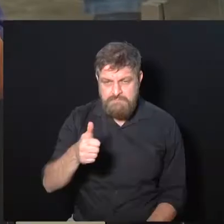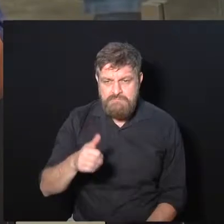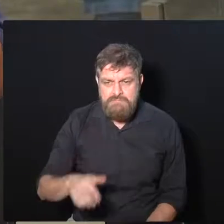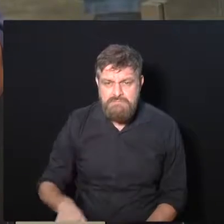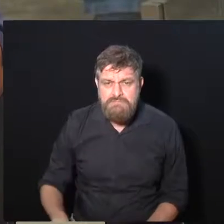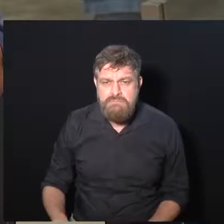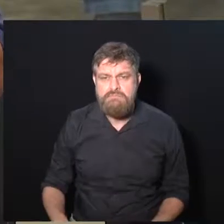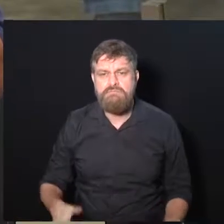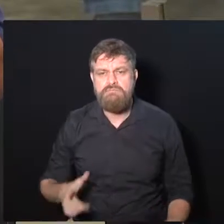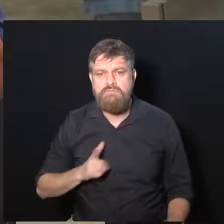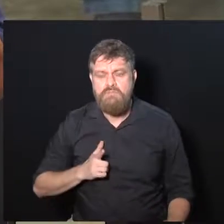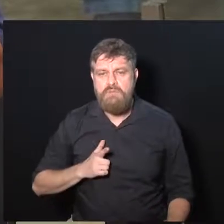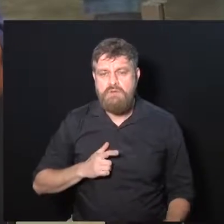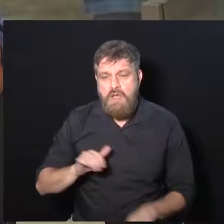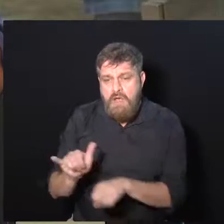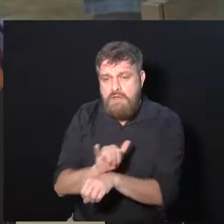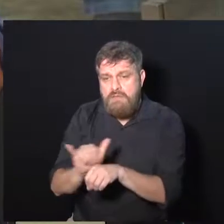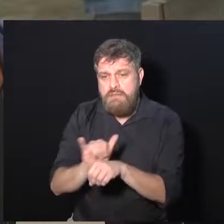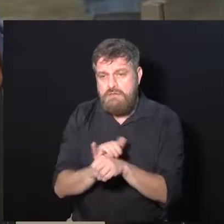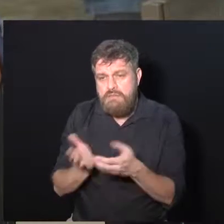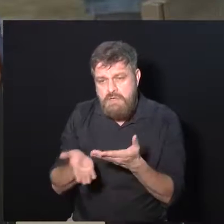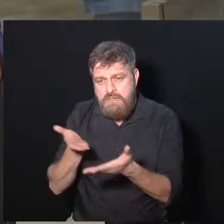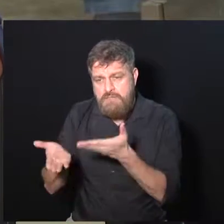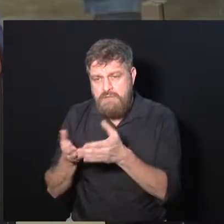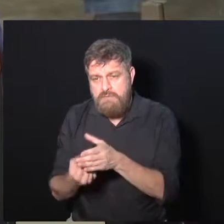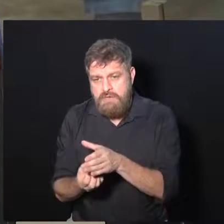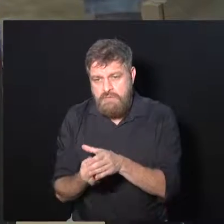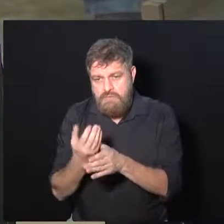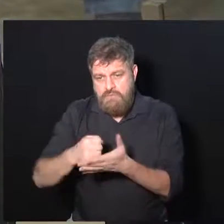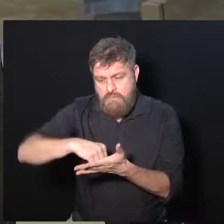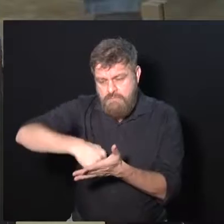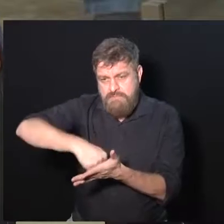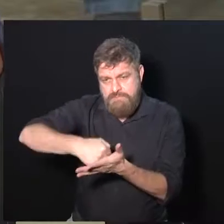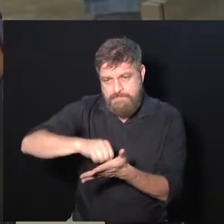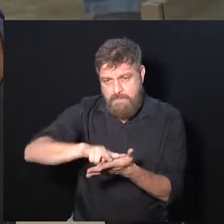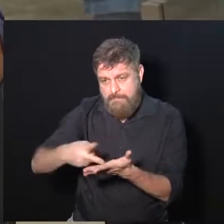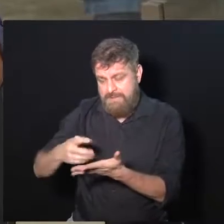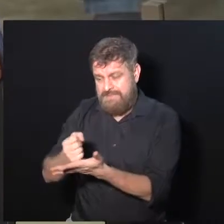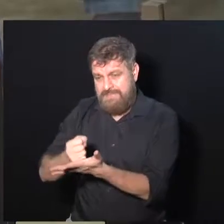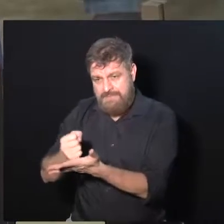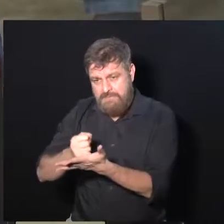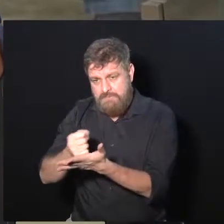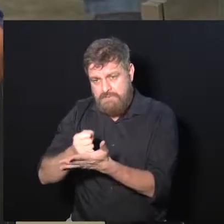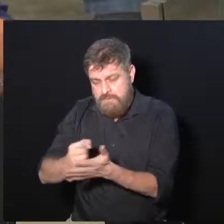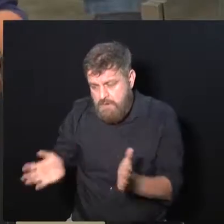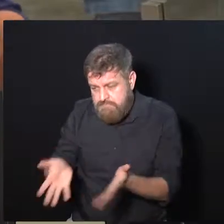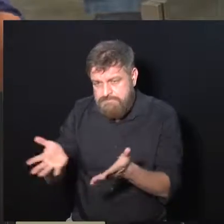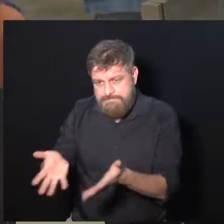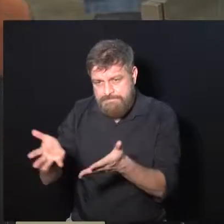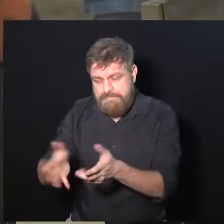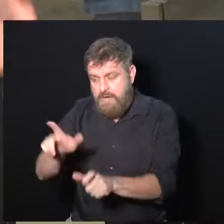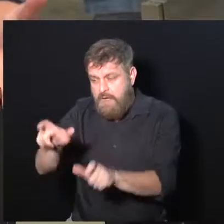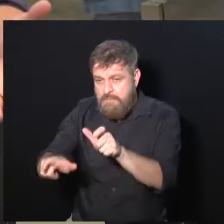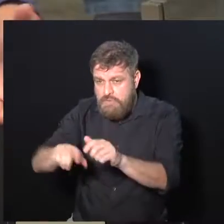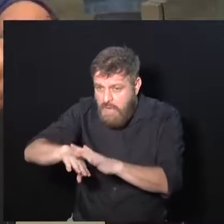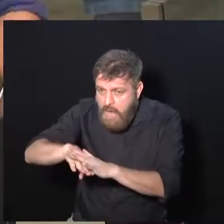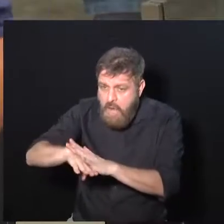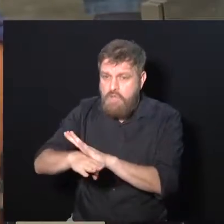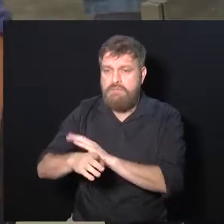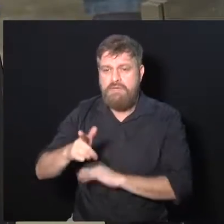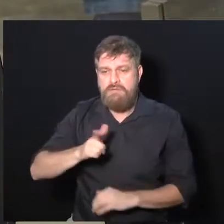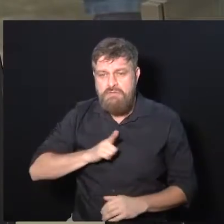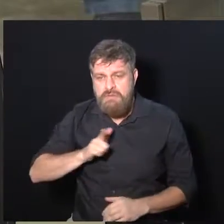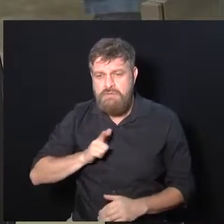de tratamento através de fitoterápicos, incrementando o uso e fornecendo